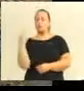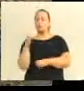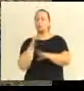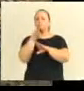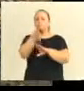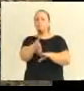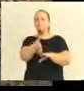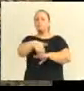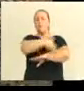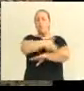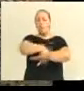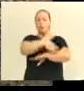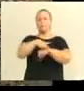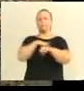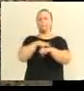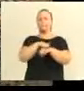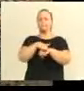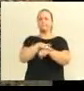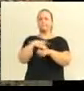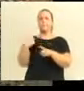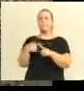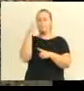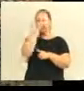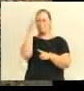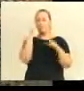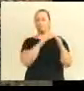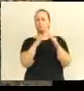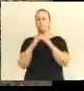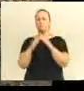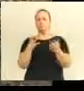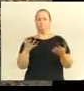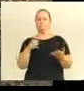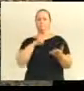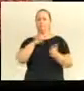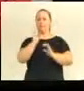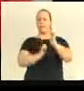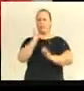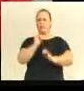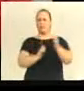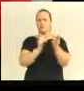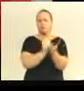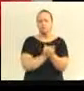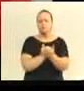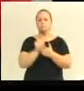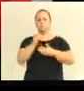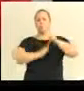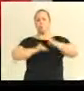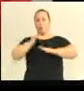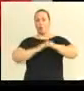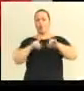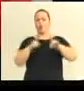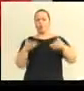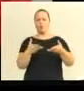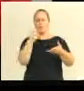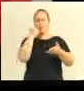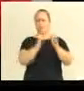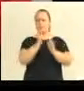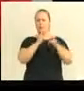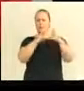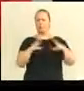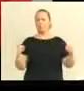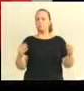a empresa que começou a obra já faz um bom tempo que desapareceu do local então tá aí os moradores da rua mississippi aí também a foto da entrega